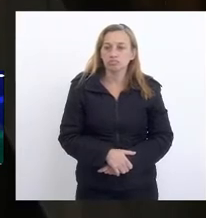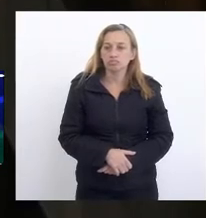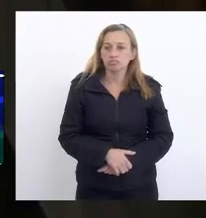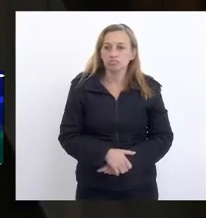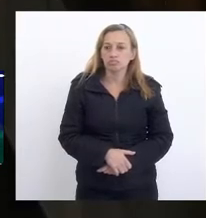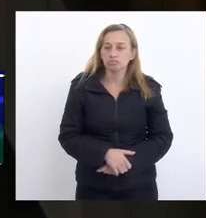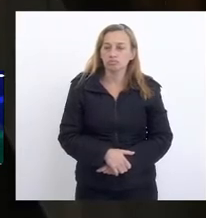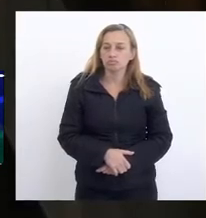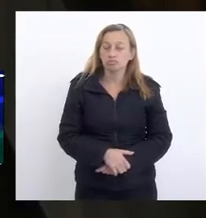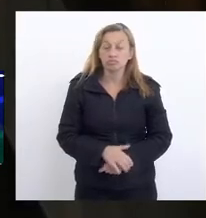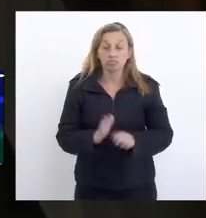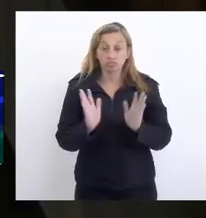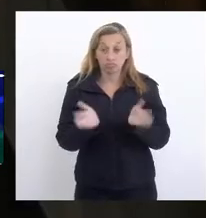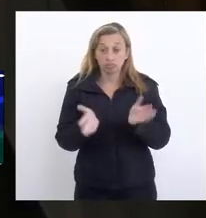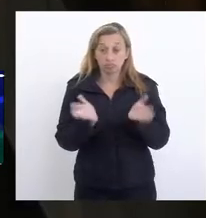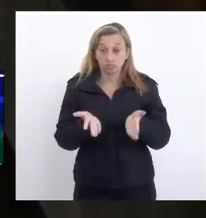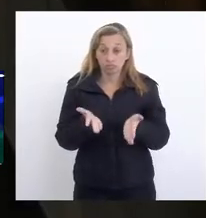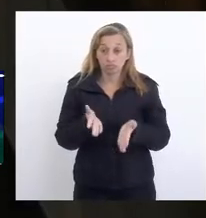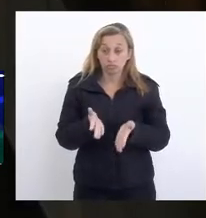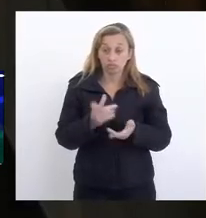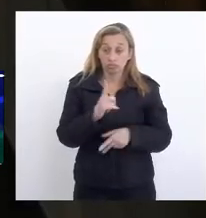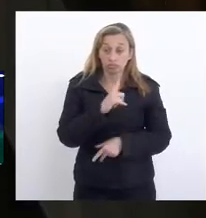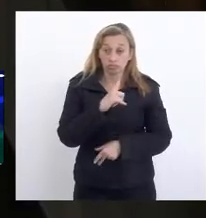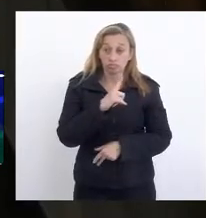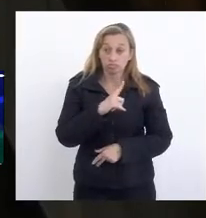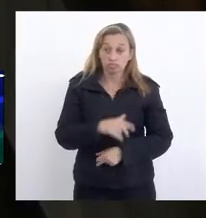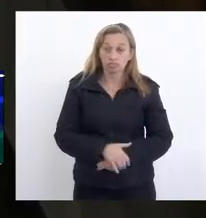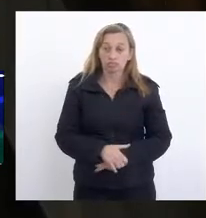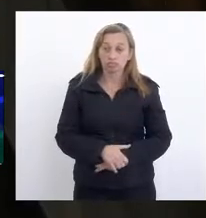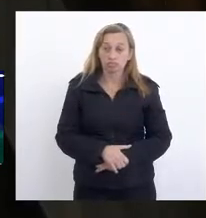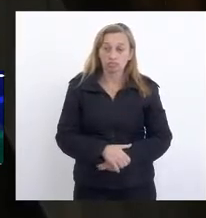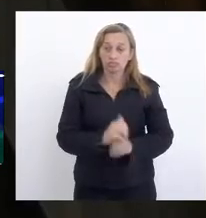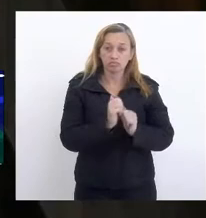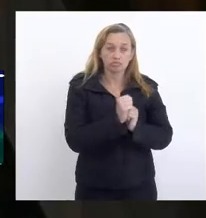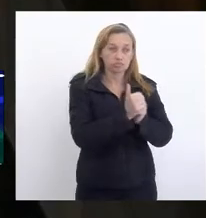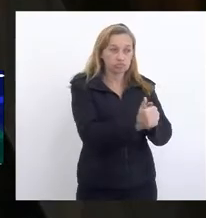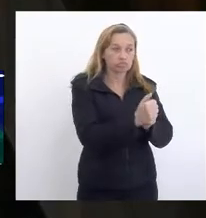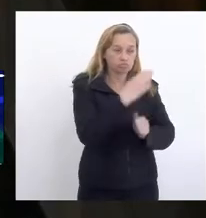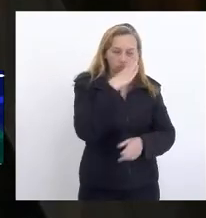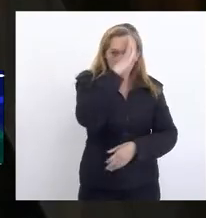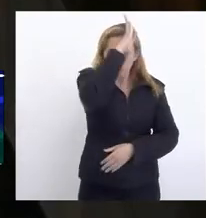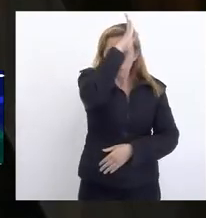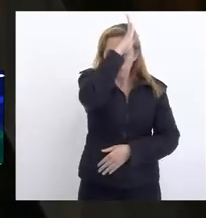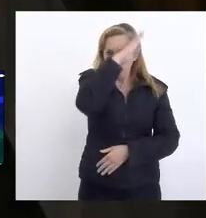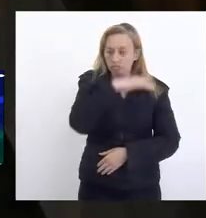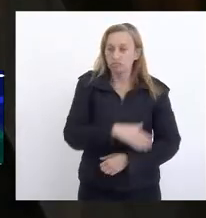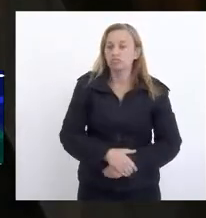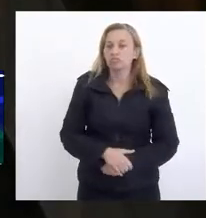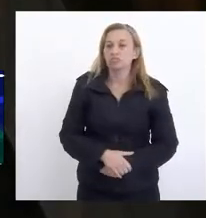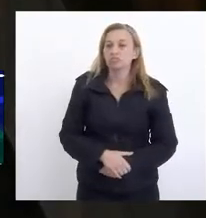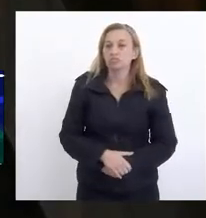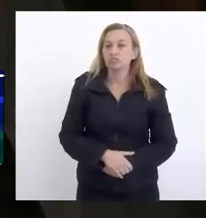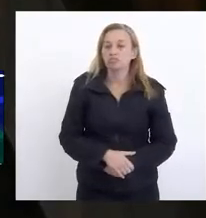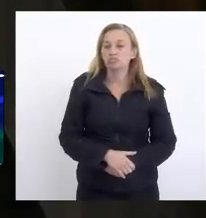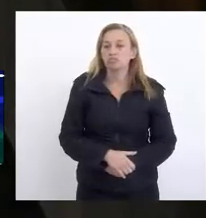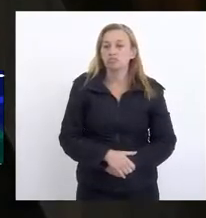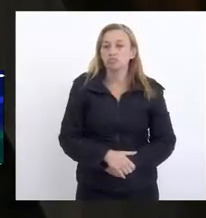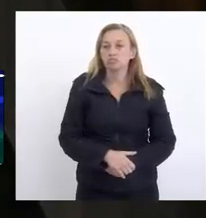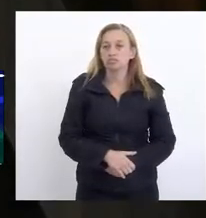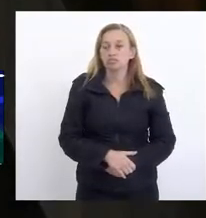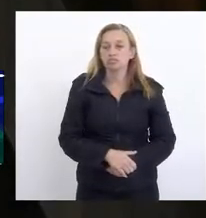que tem hoje o segmento bolsonarista em negar